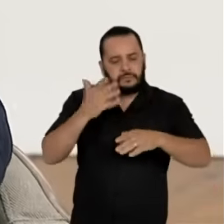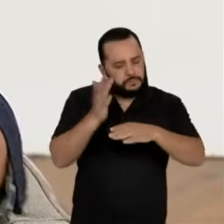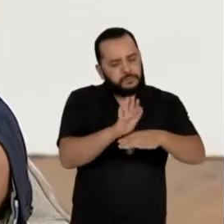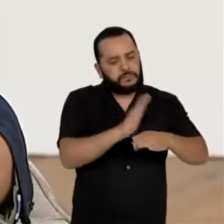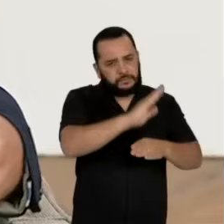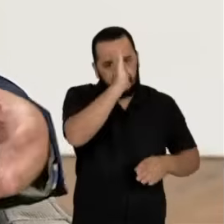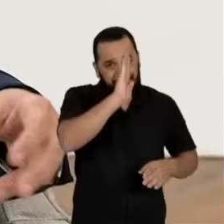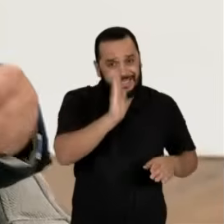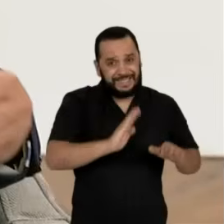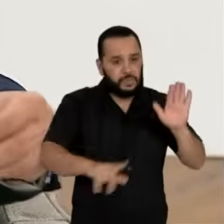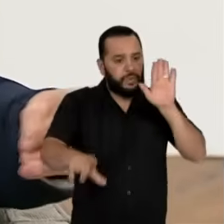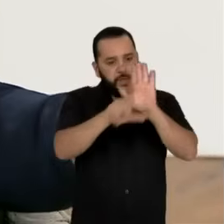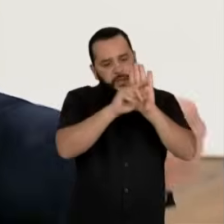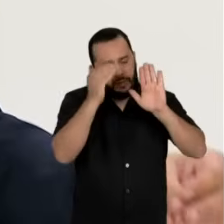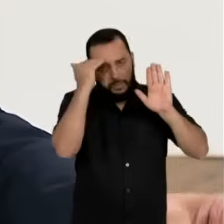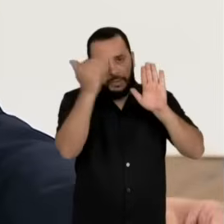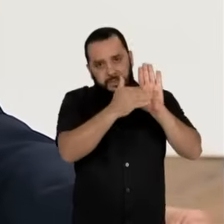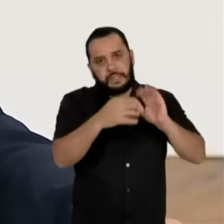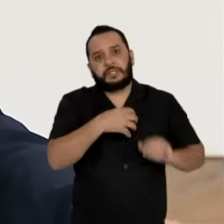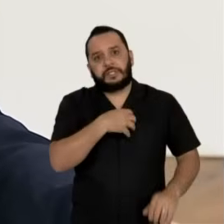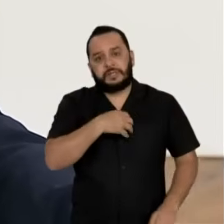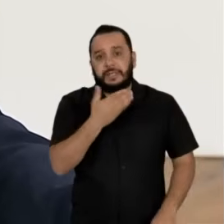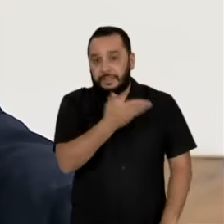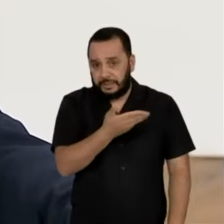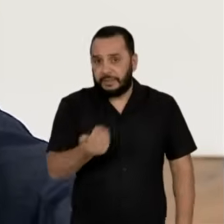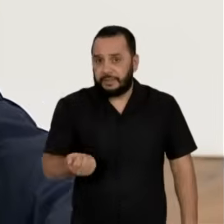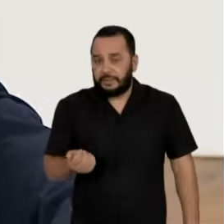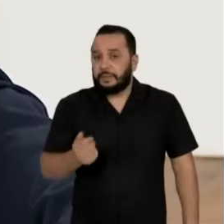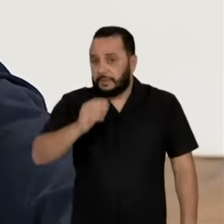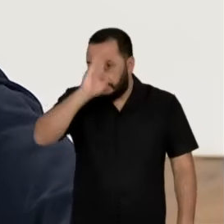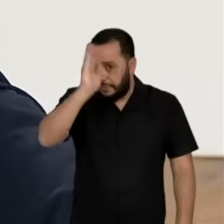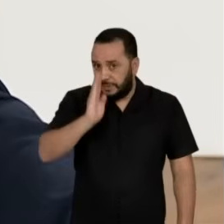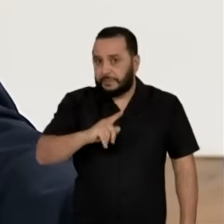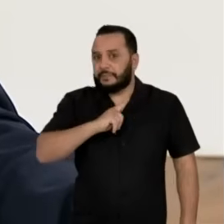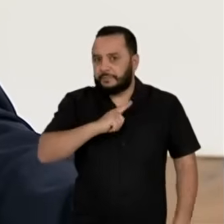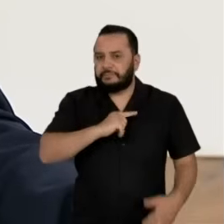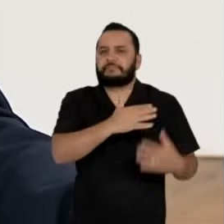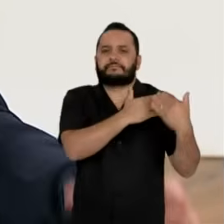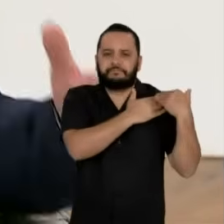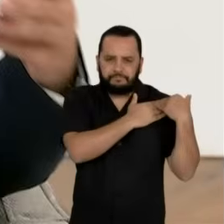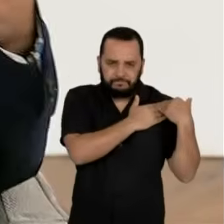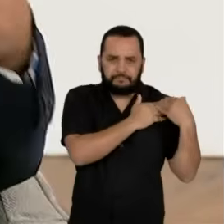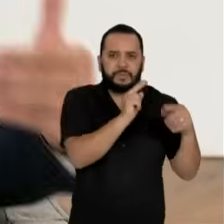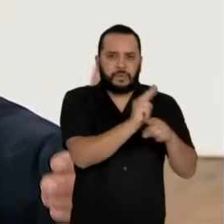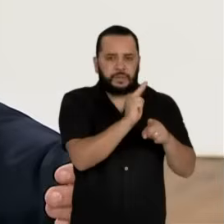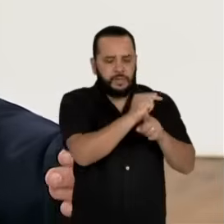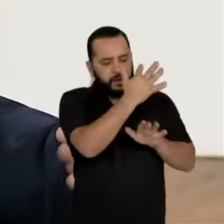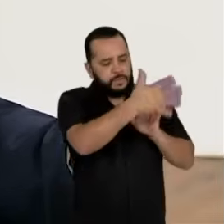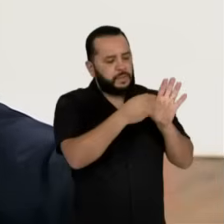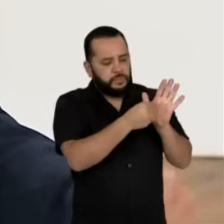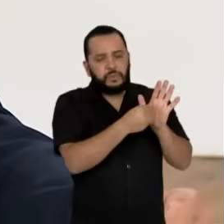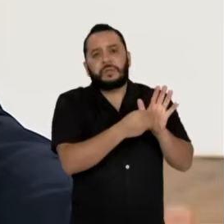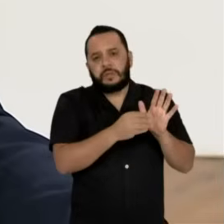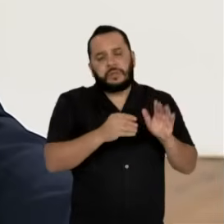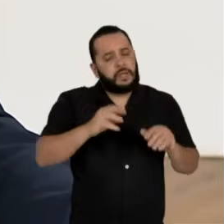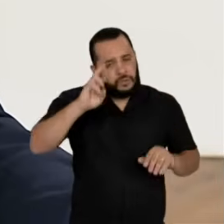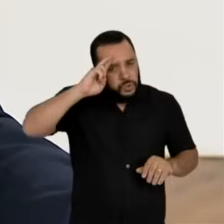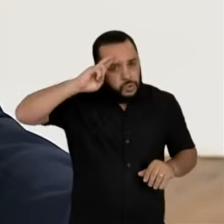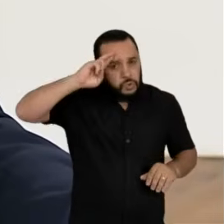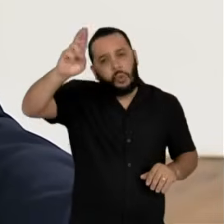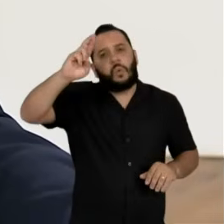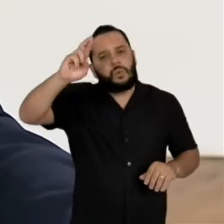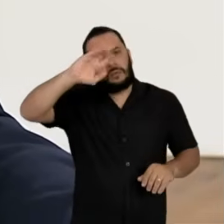a ser legal, né? Nesse sentido. Acho que o Brasil tem uma enorme responsabilidade sobre a Amazônia, acho que a soberania